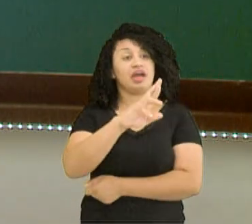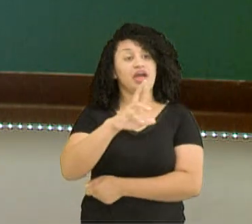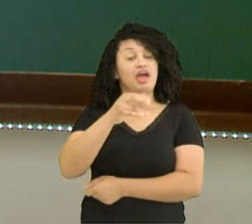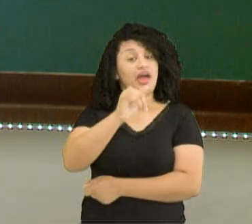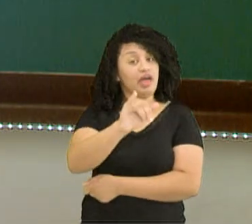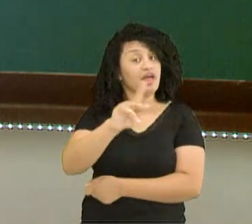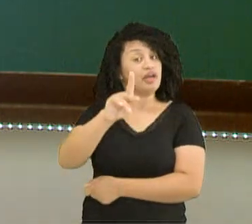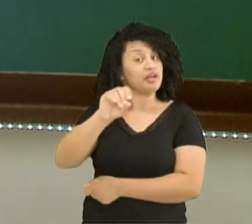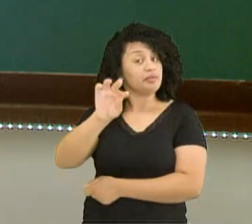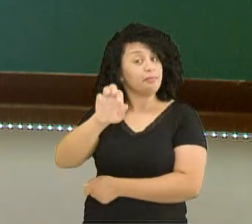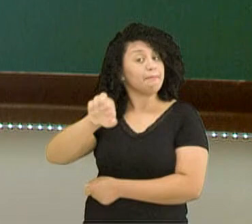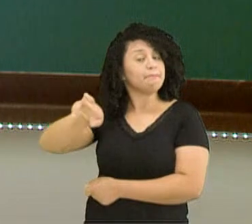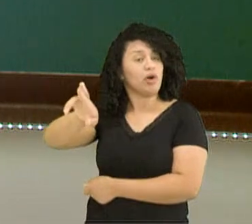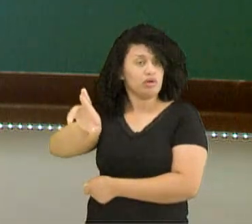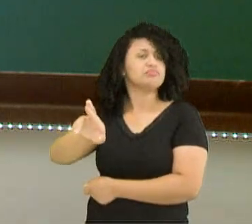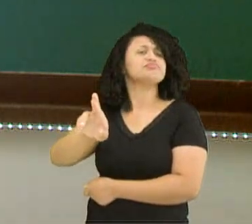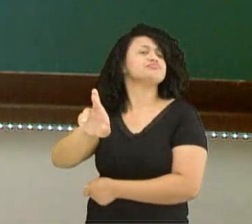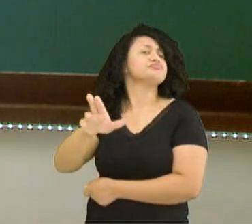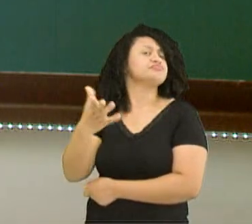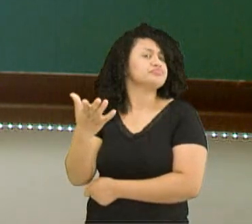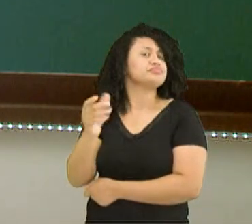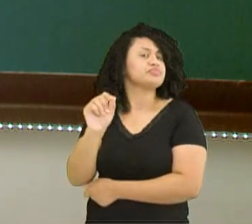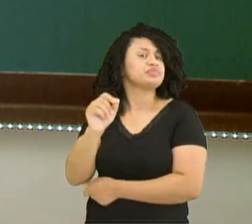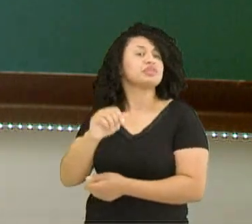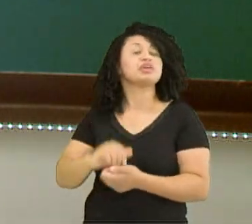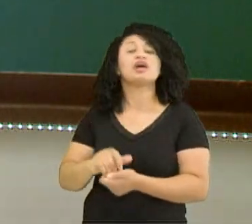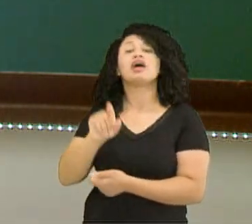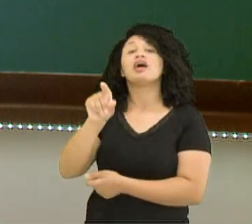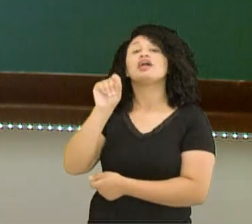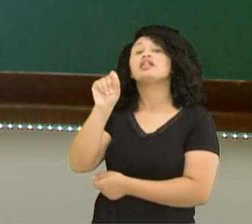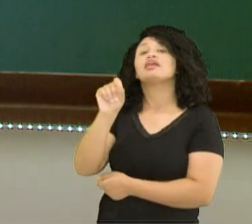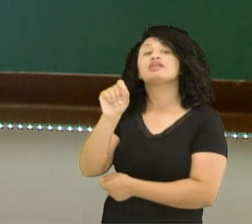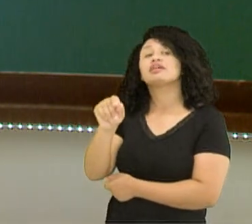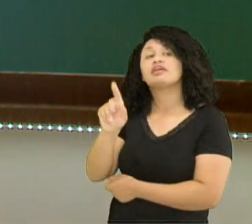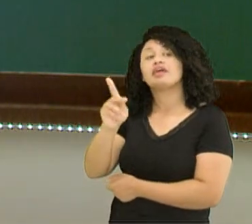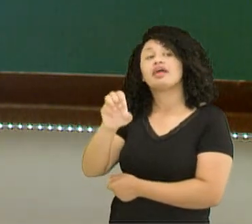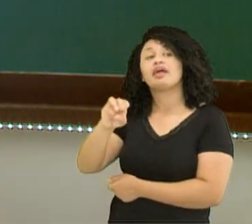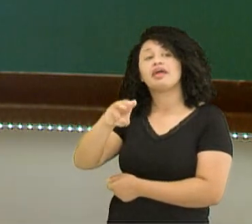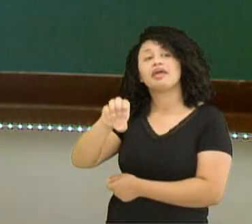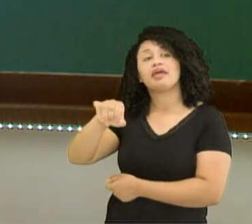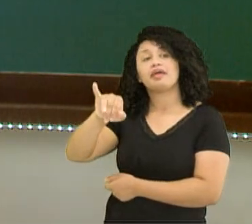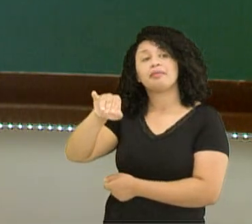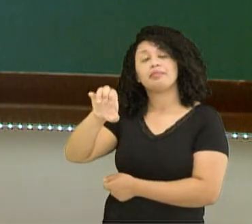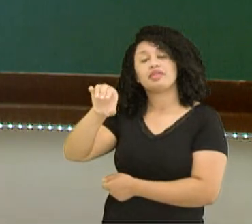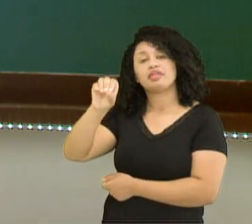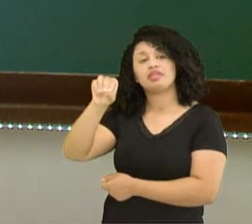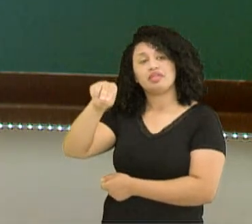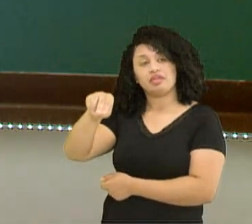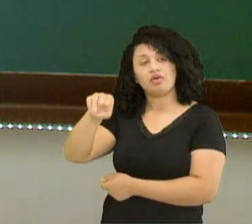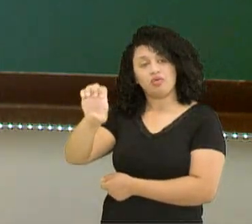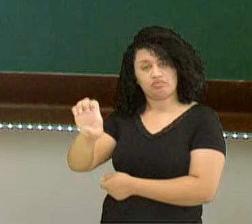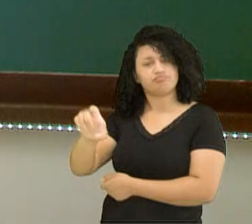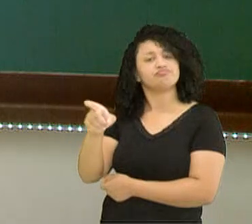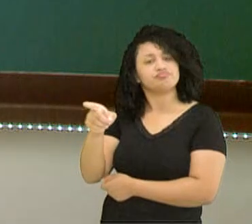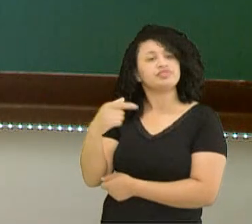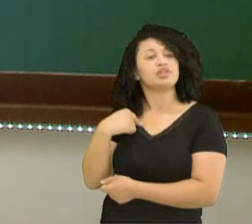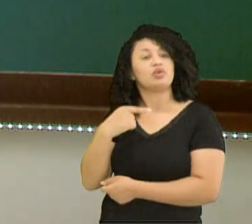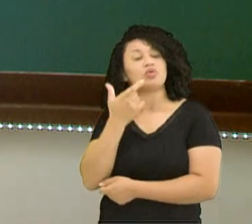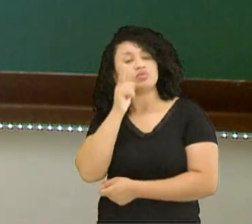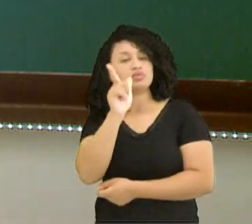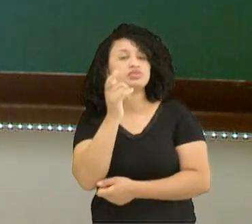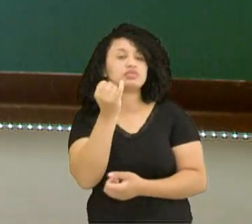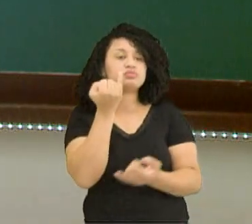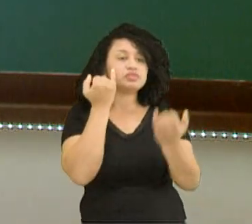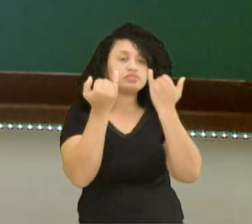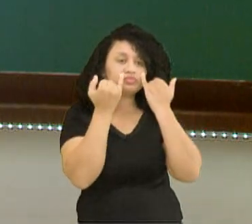Potter já ouvi falar. Quem era ela? Hermione. Opa, então vou tirando várias informações. Em 2014, o